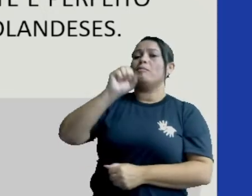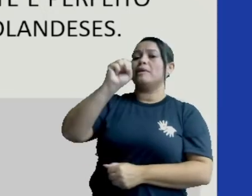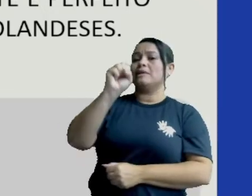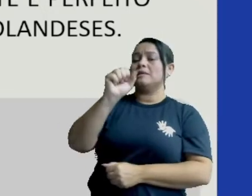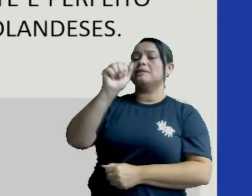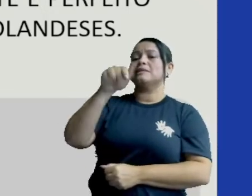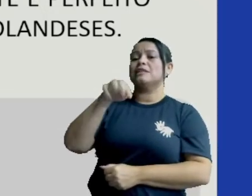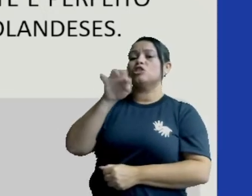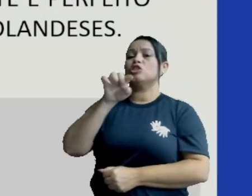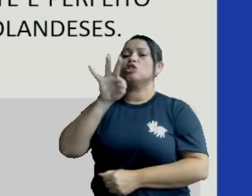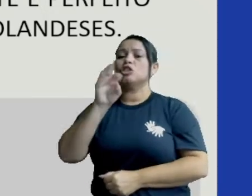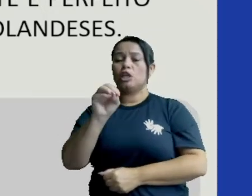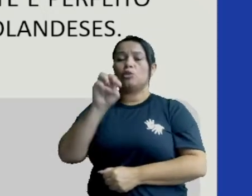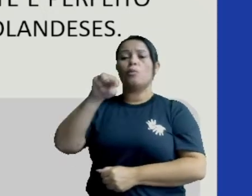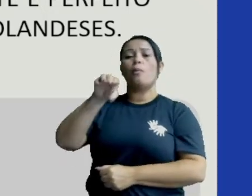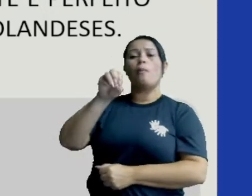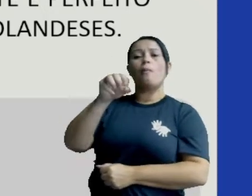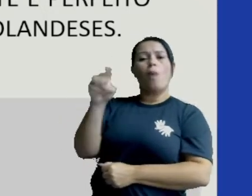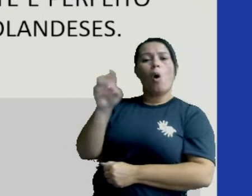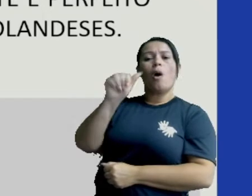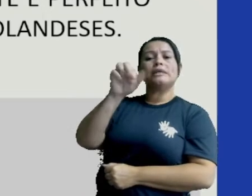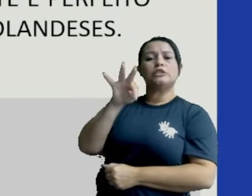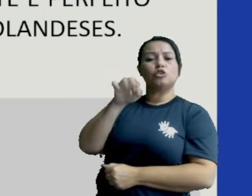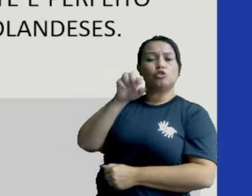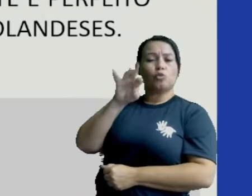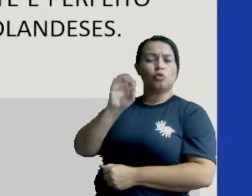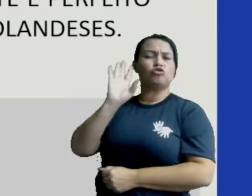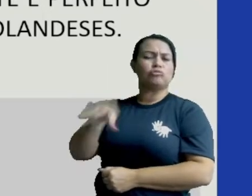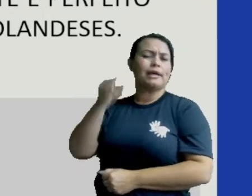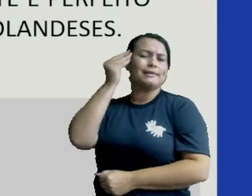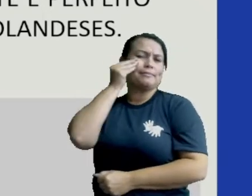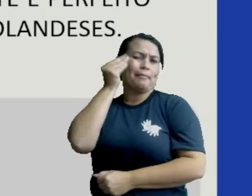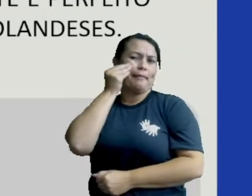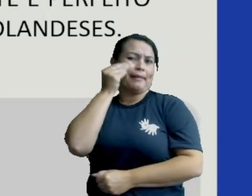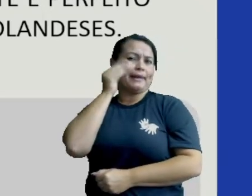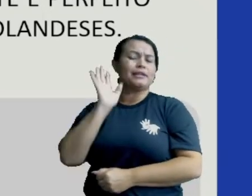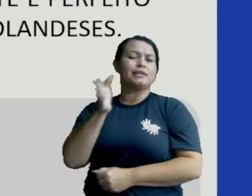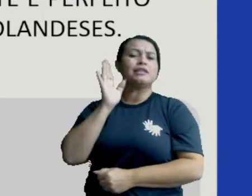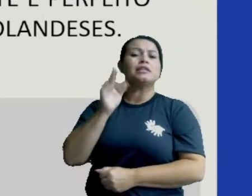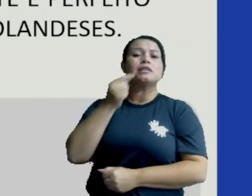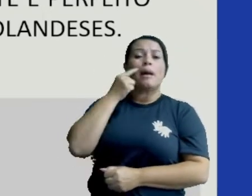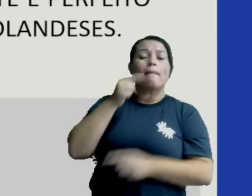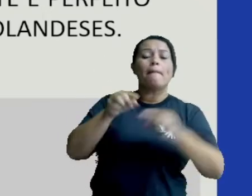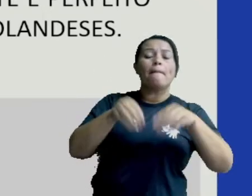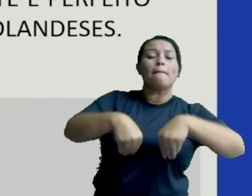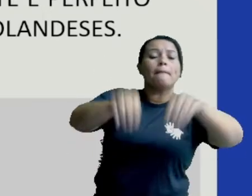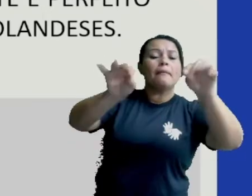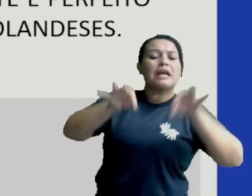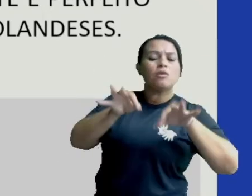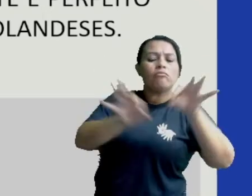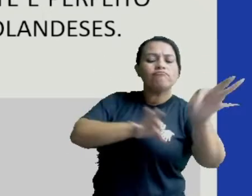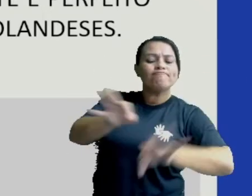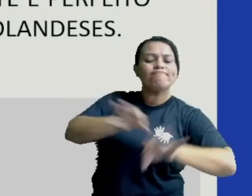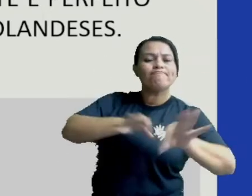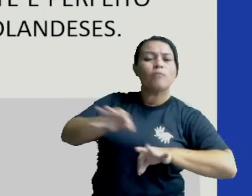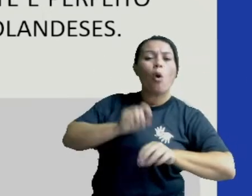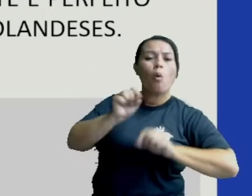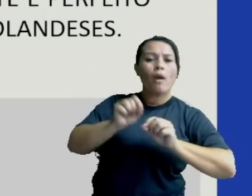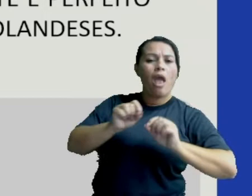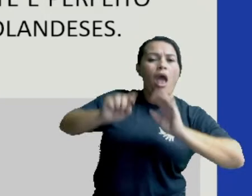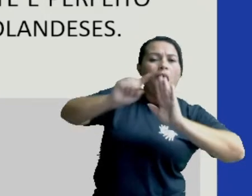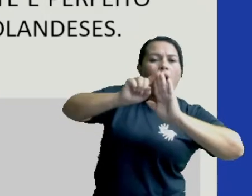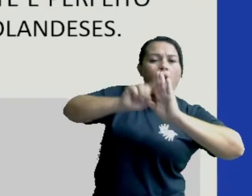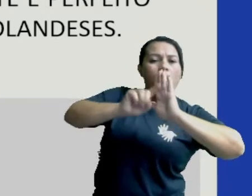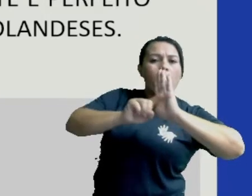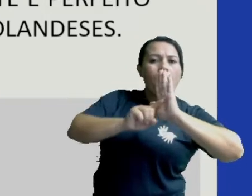Dias Cardoso, experiente em guerrilhas e emboscadas, traçou um inteligente e perfeito plano de